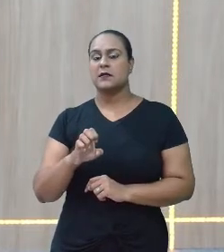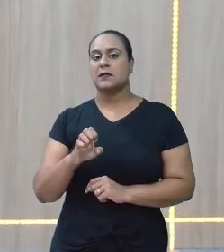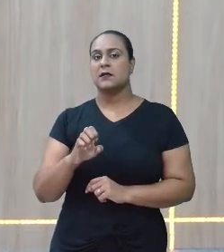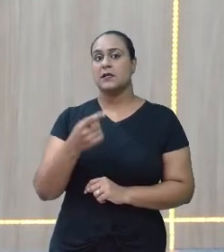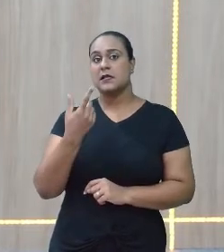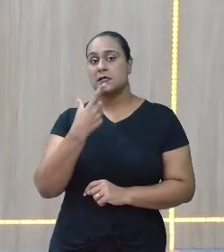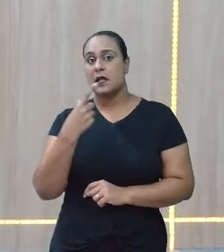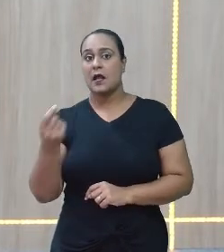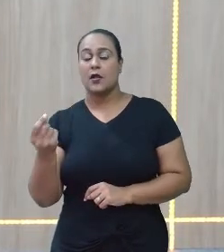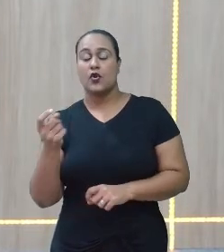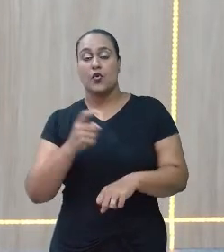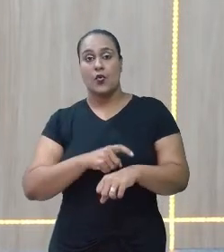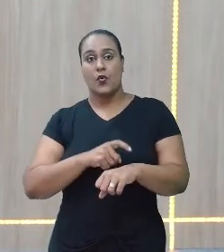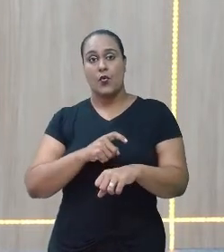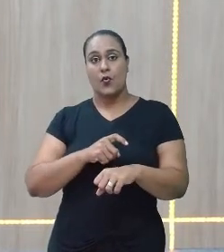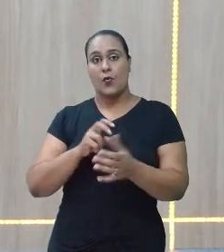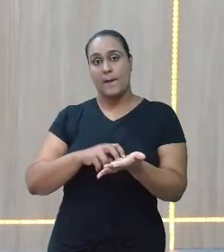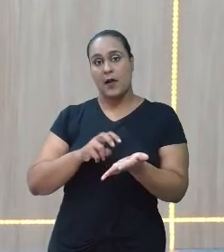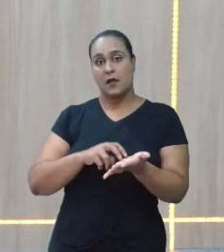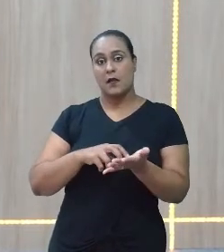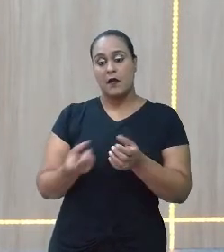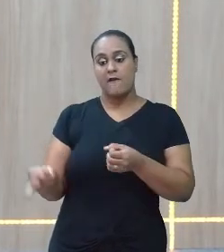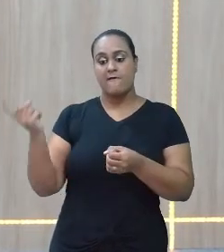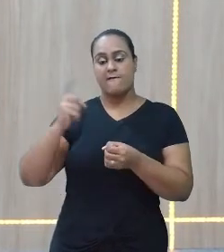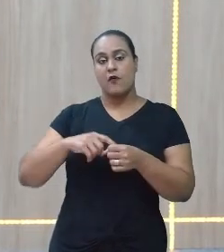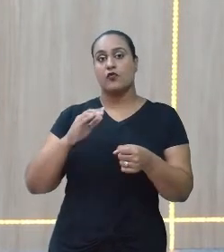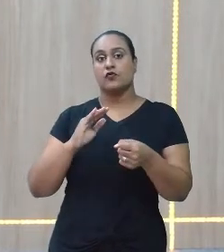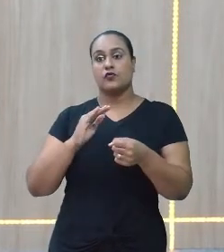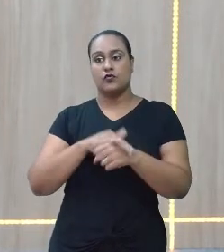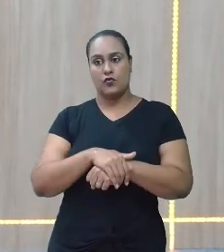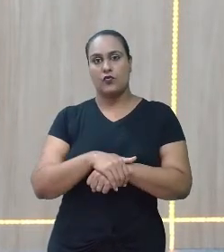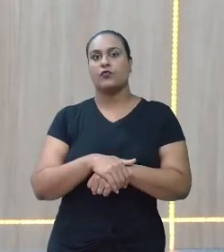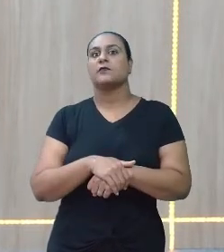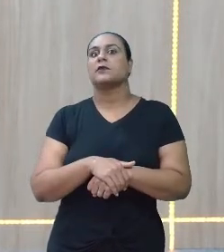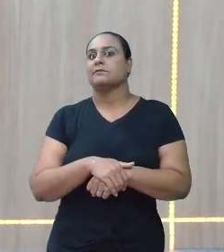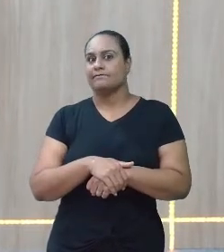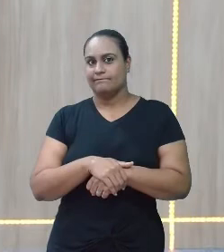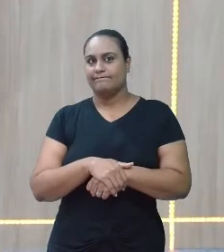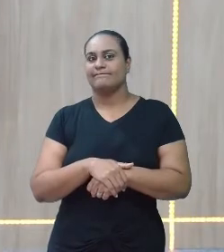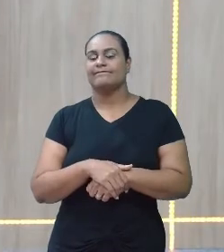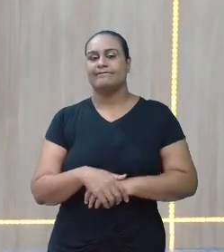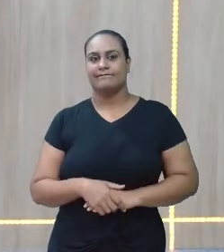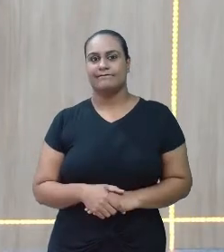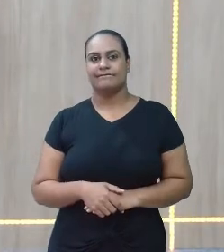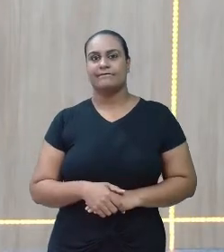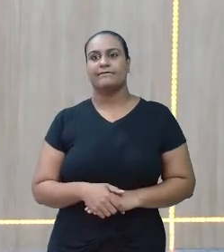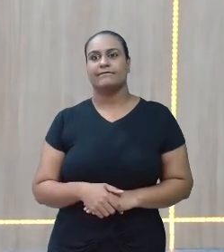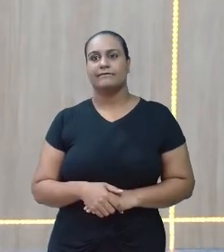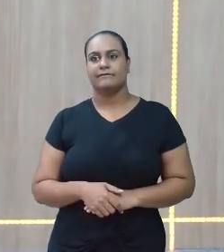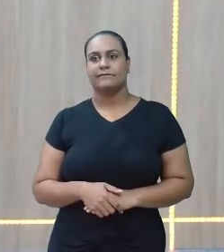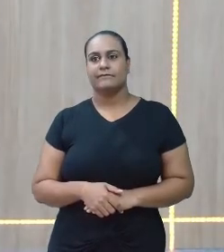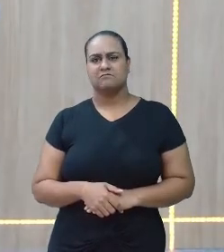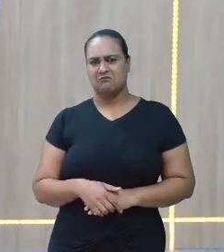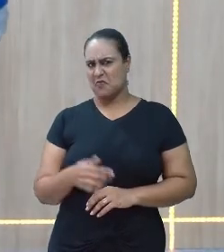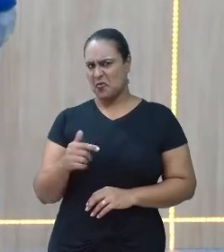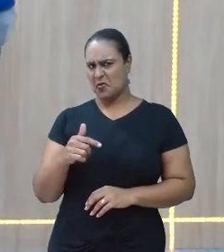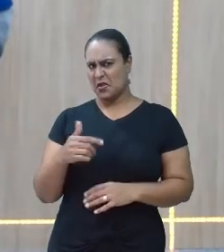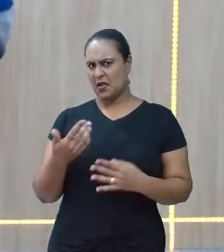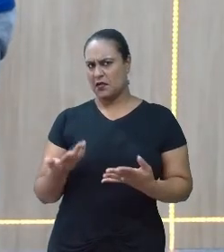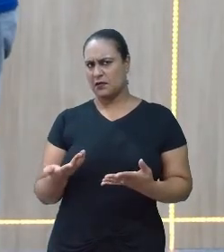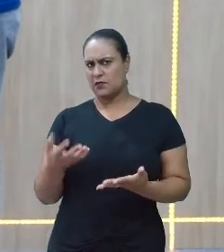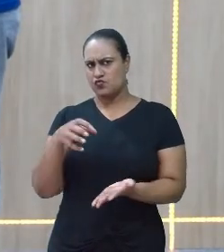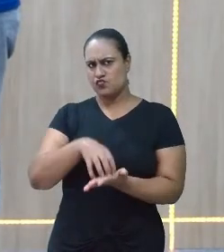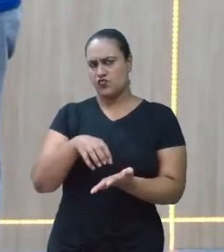noite. Se você saiu à noite, regressa pela manhã. E é justamente essa questão dos movimentos pendulares. Será que não existe isso, gente, nos nossos